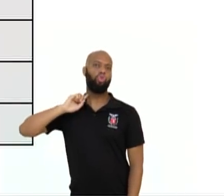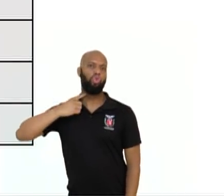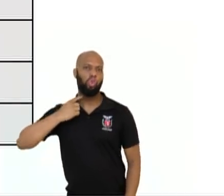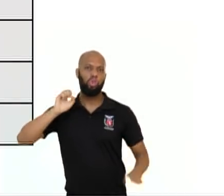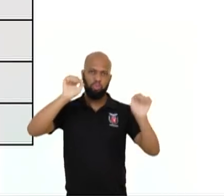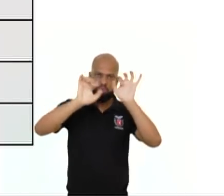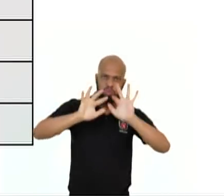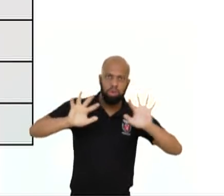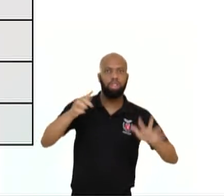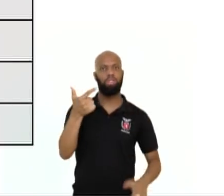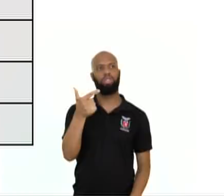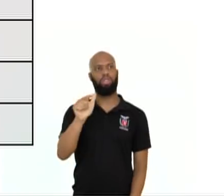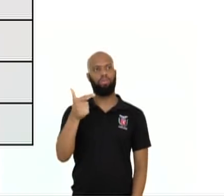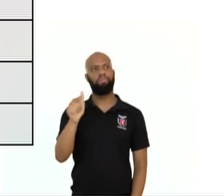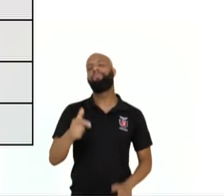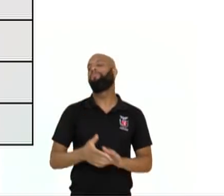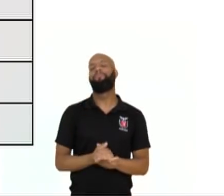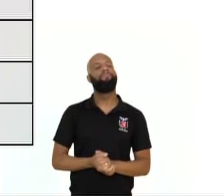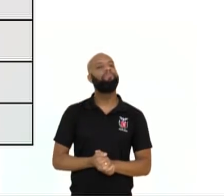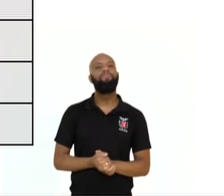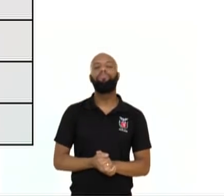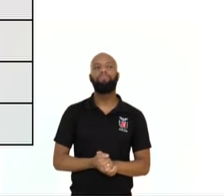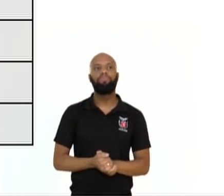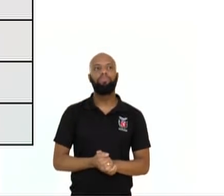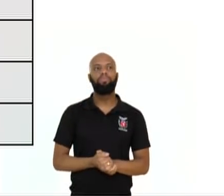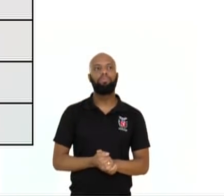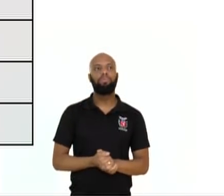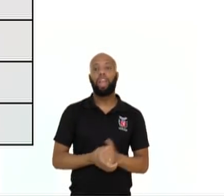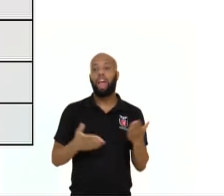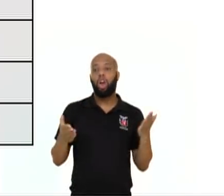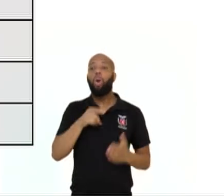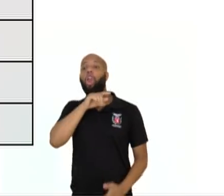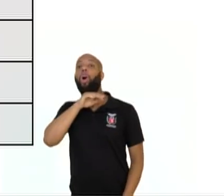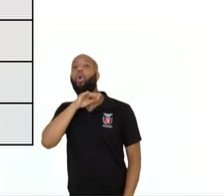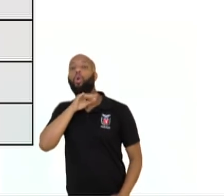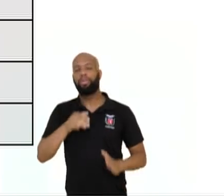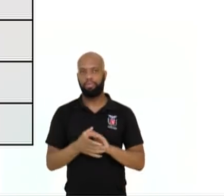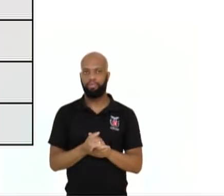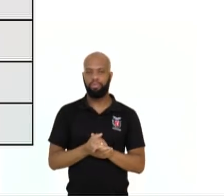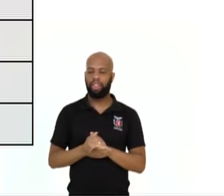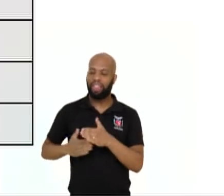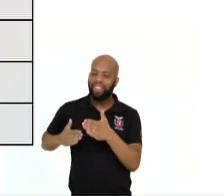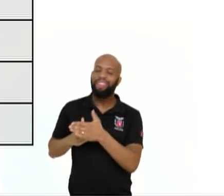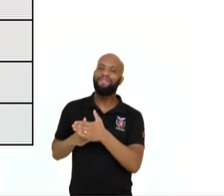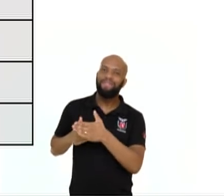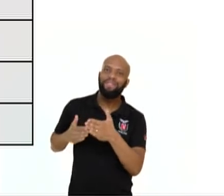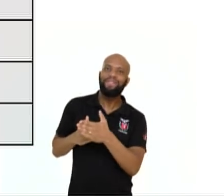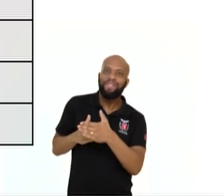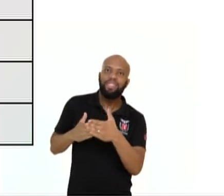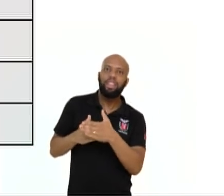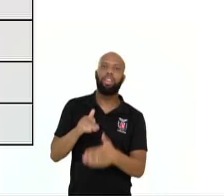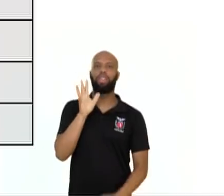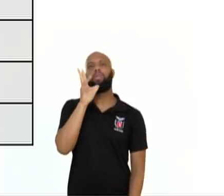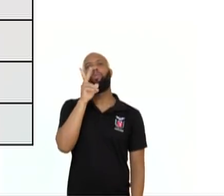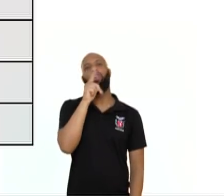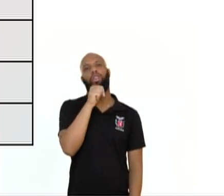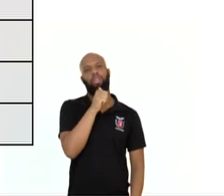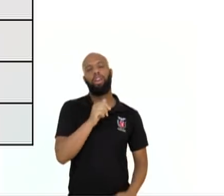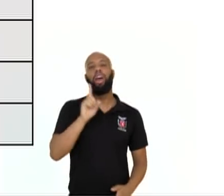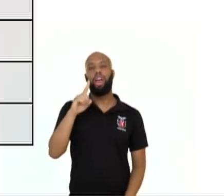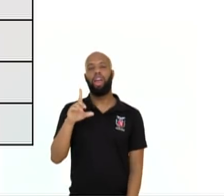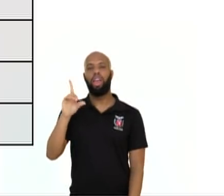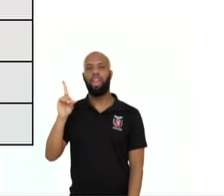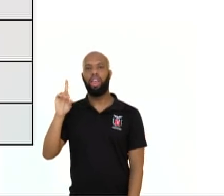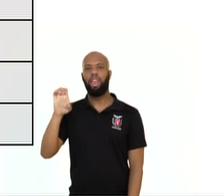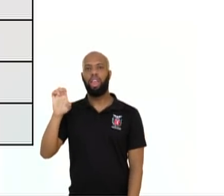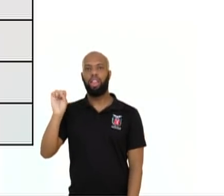nosso próprio corpo, não está gerando poluentes, né? Uma desvantagem, ela é limitada, ela é demorada. Então, por exemplo,